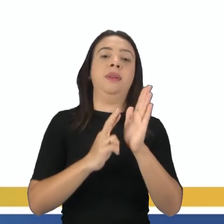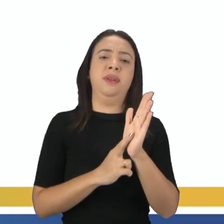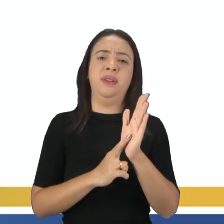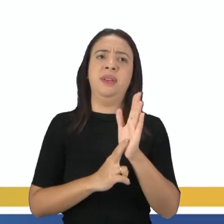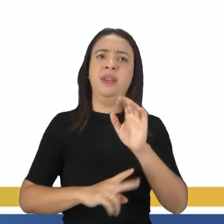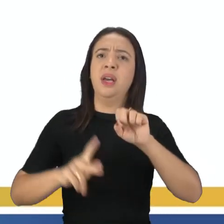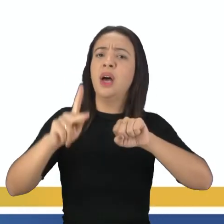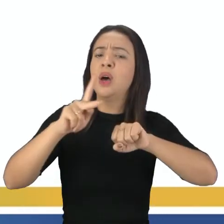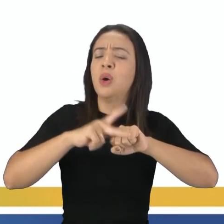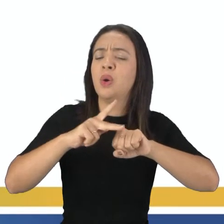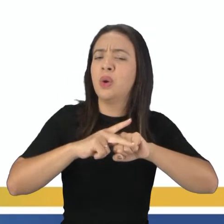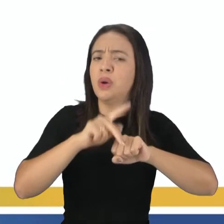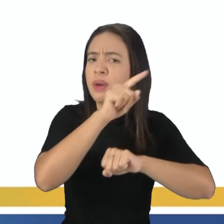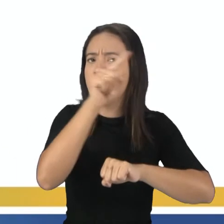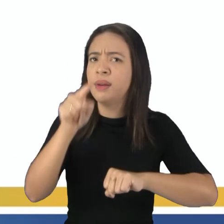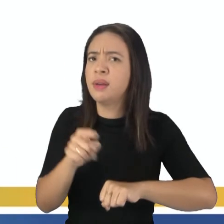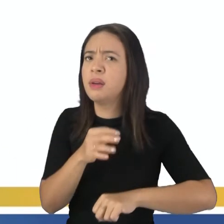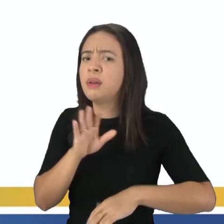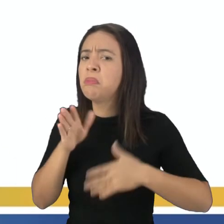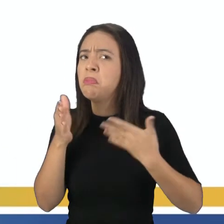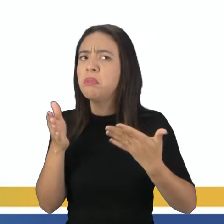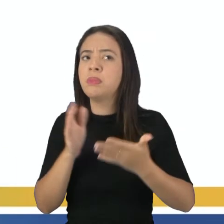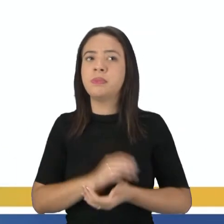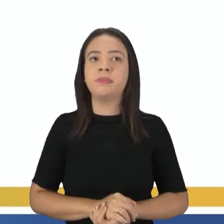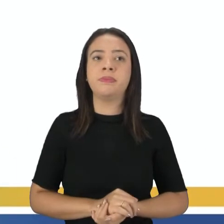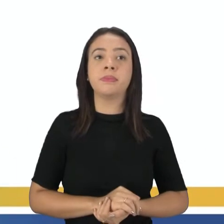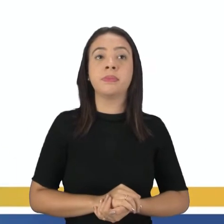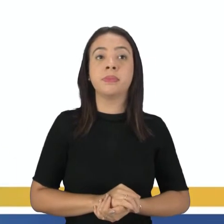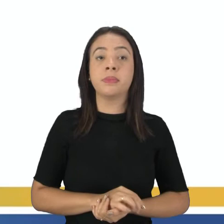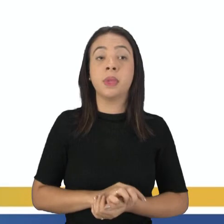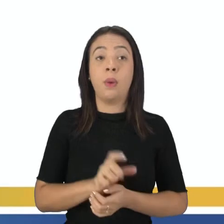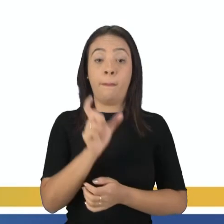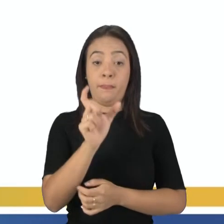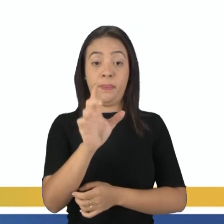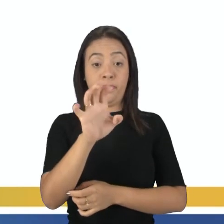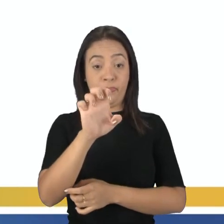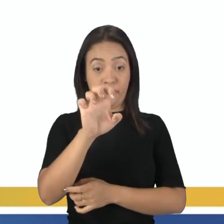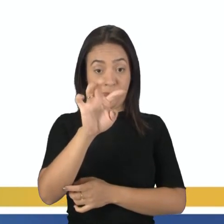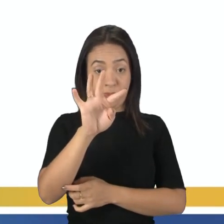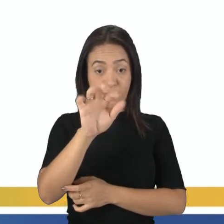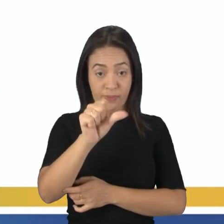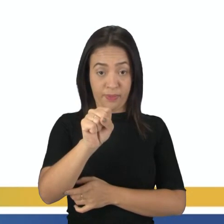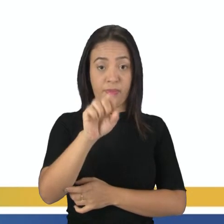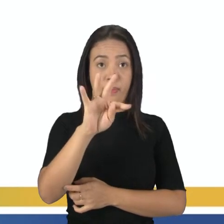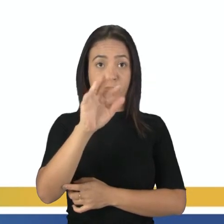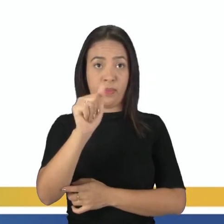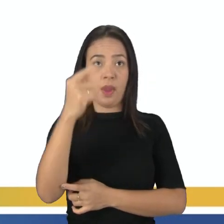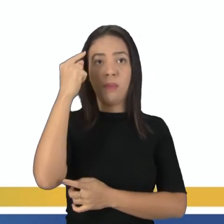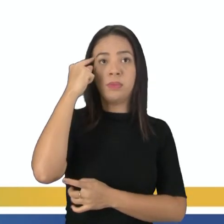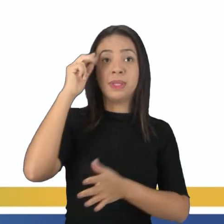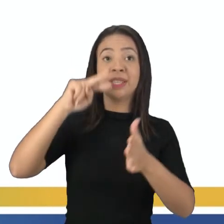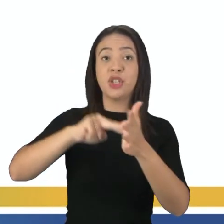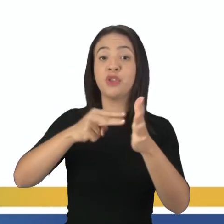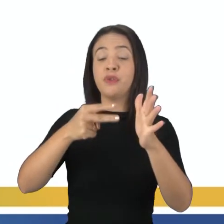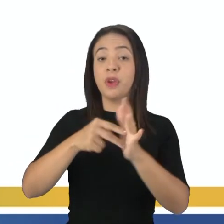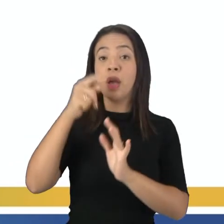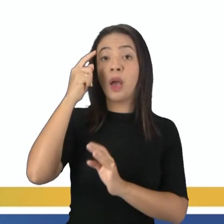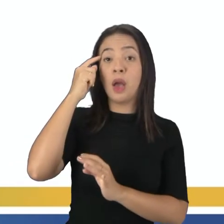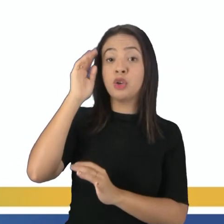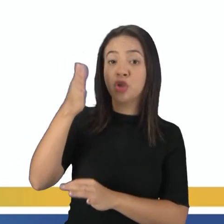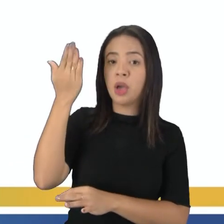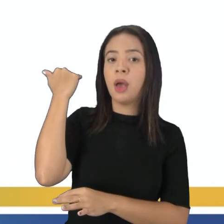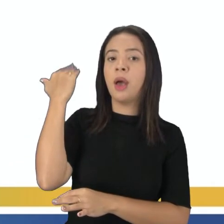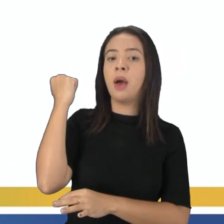demonstrativos? Vamos à resposta. A expressão esta mentalidade se refere ao pensamento dito anteriormente de que